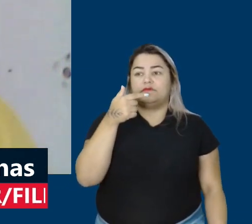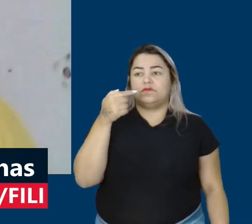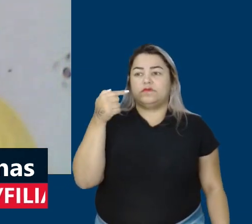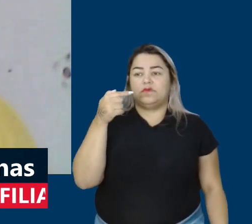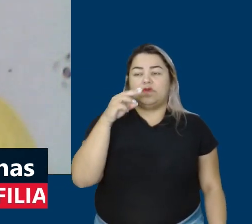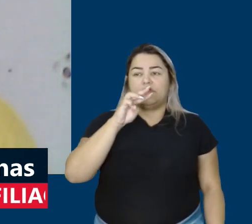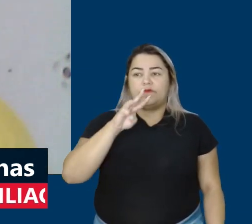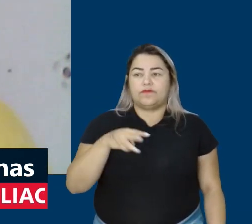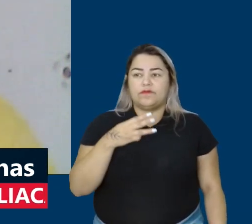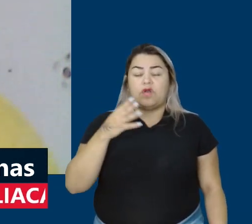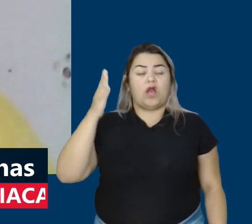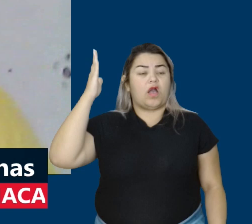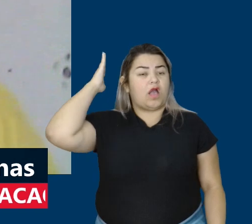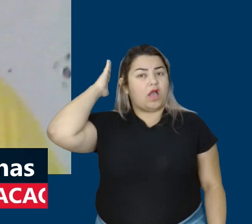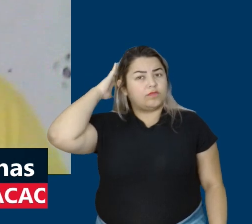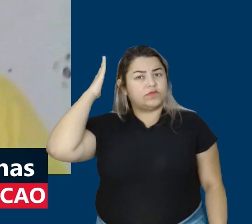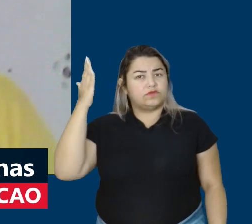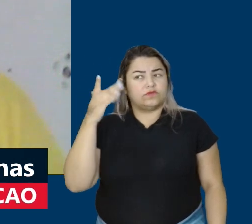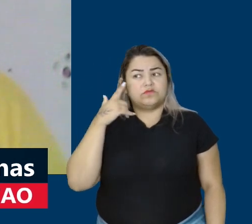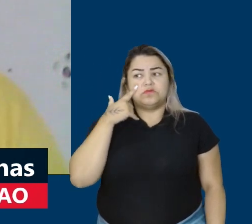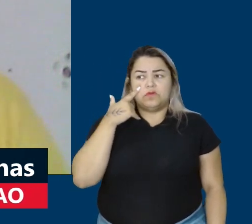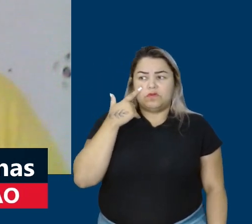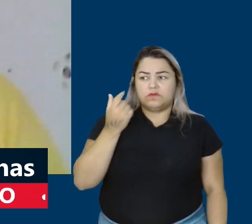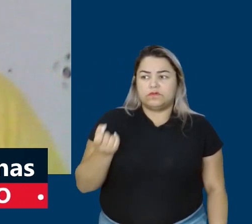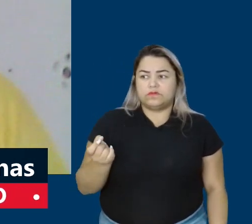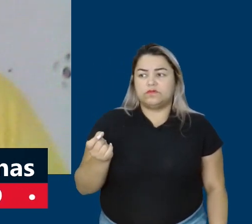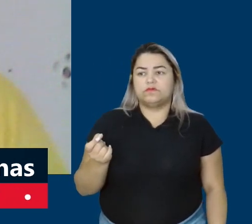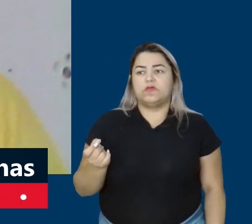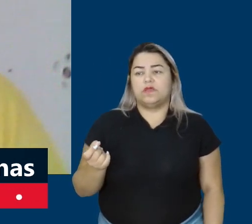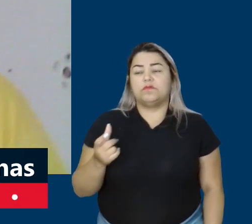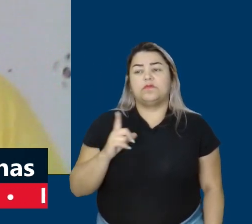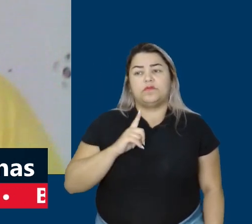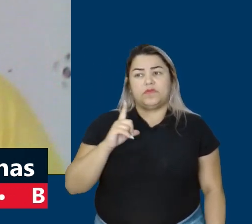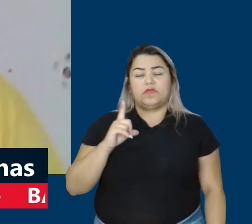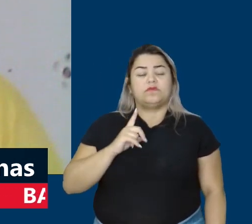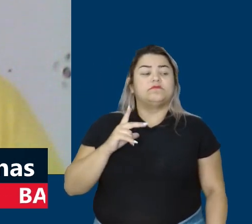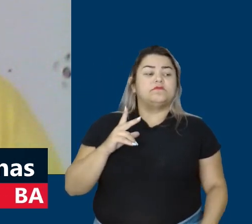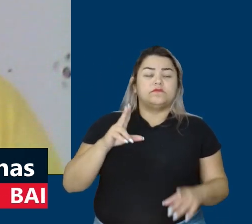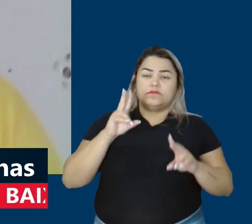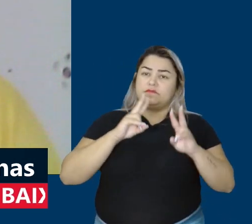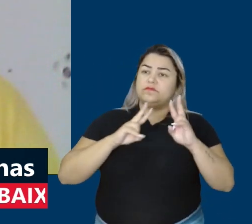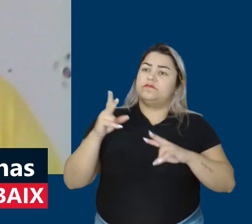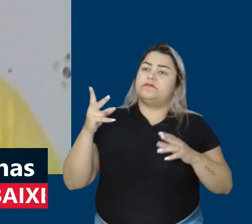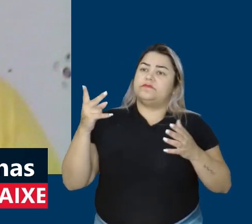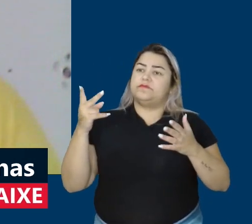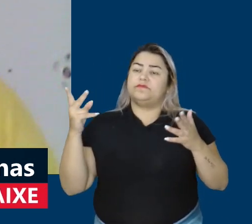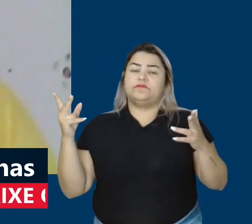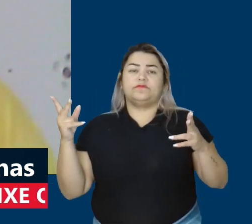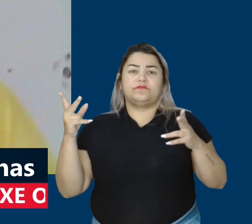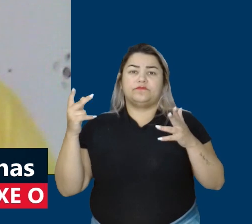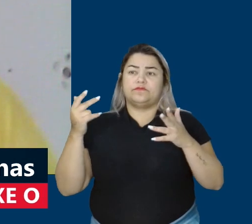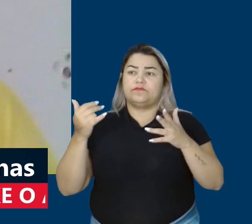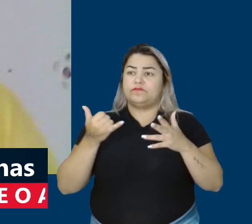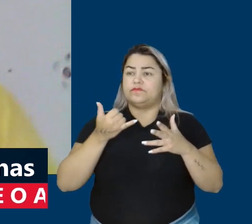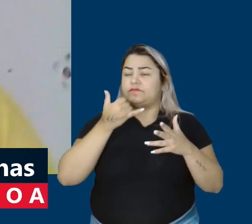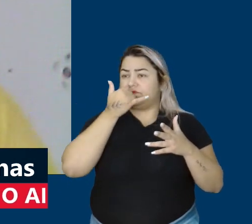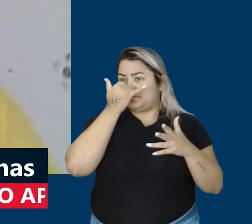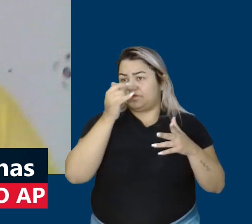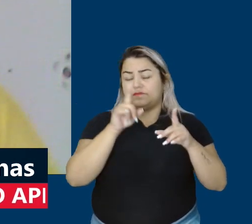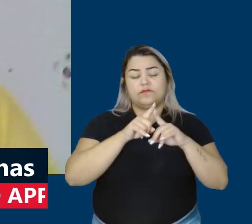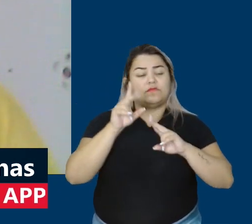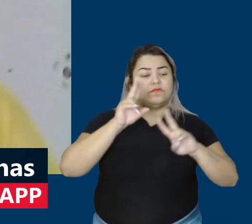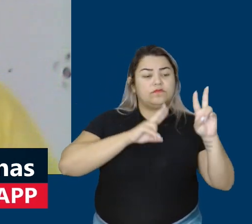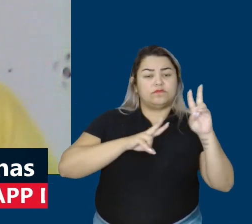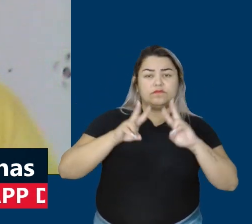o absurdo, né? Então, a gente viu que essa devastação foi bastante visível,